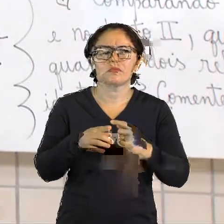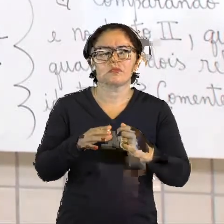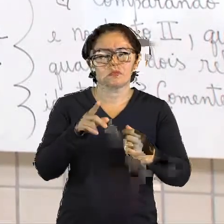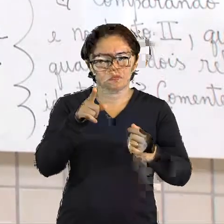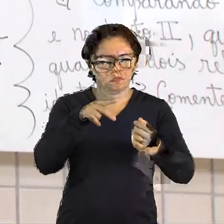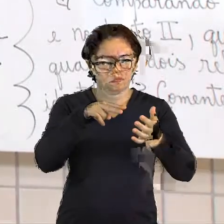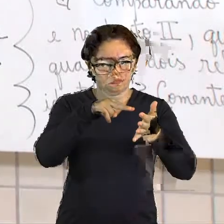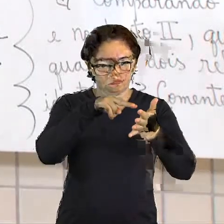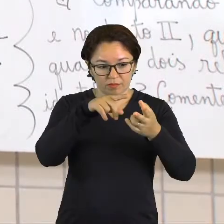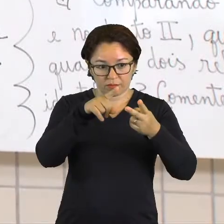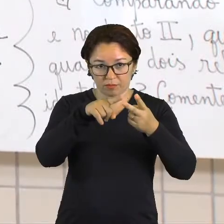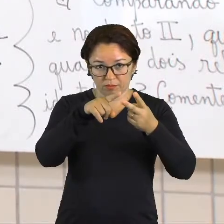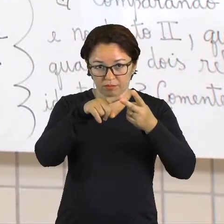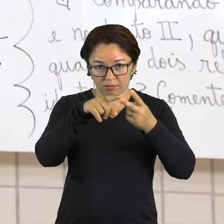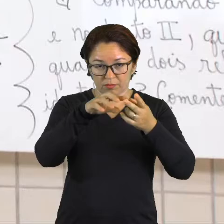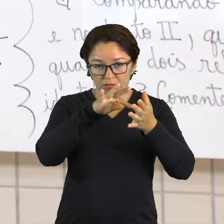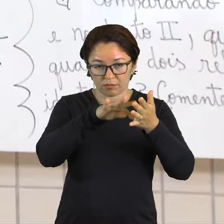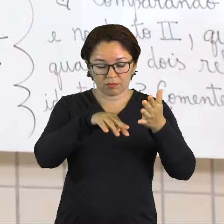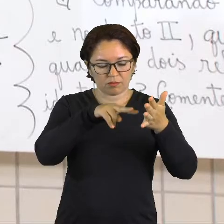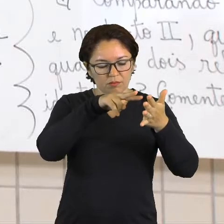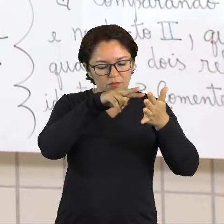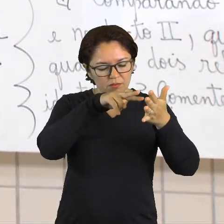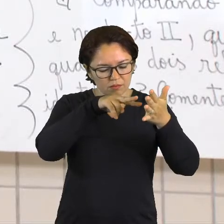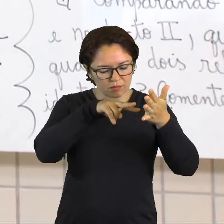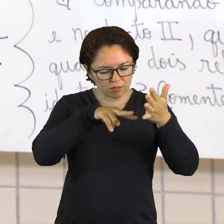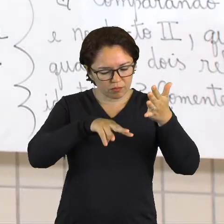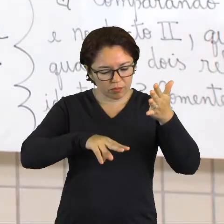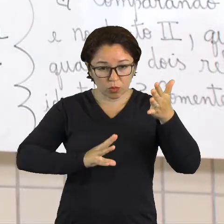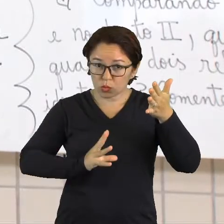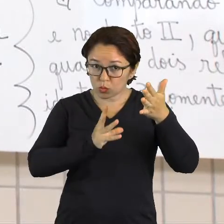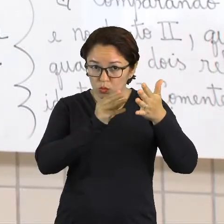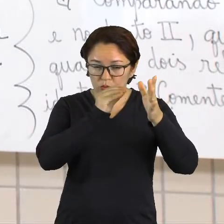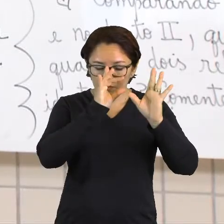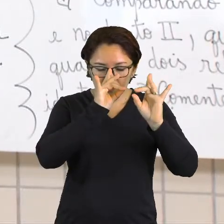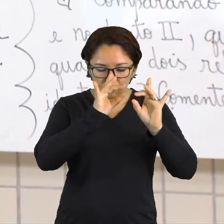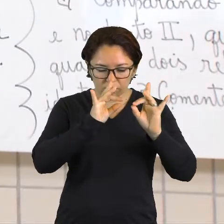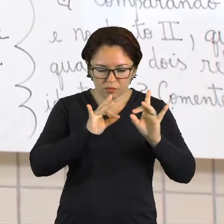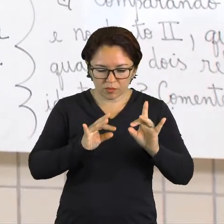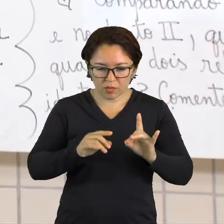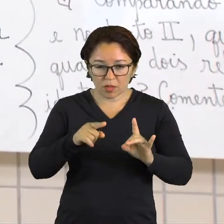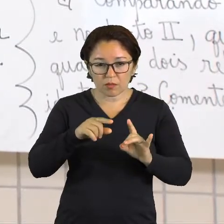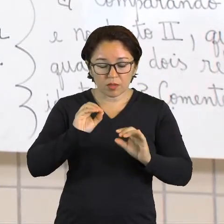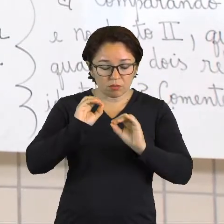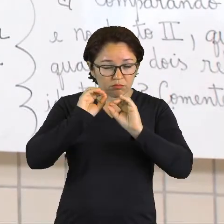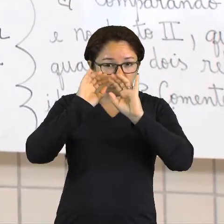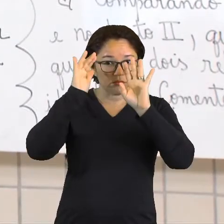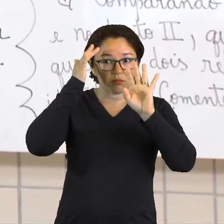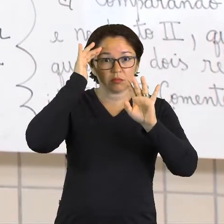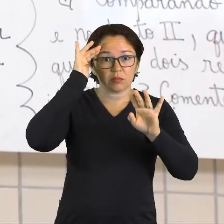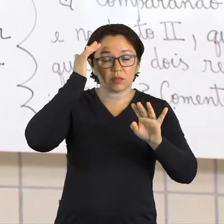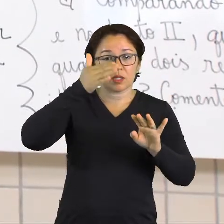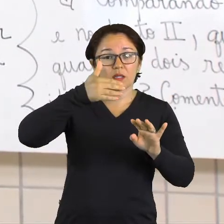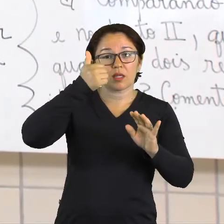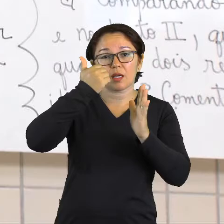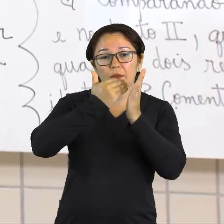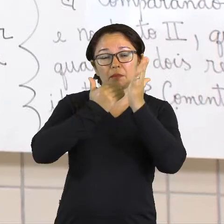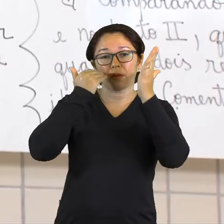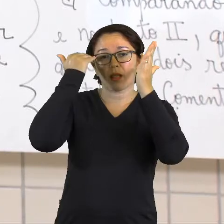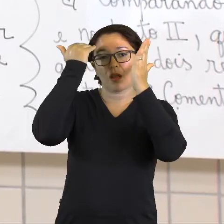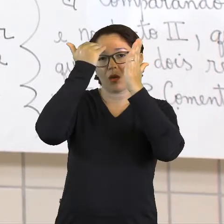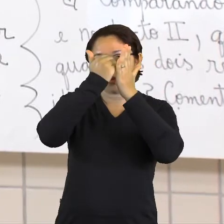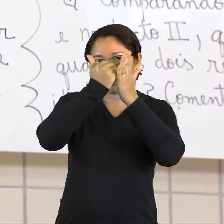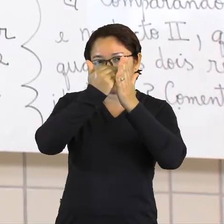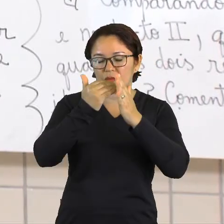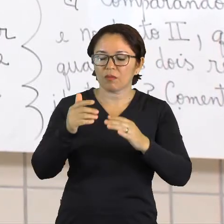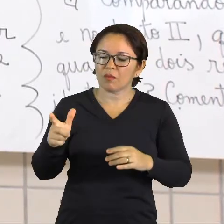vocês fizerem a leitura da obra toda, vocês vão conseguir aprofundar mais, entender mais o que Anne